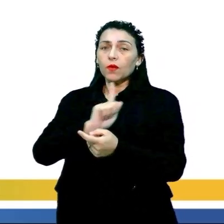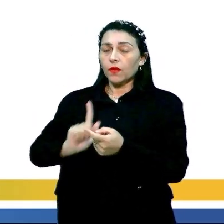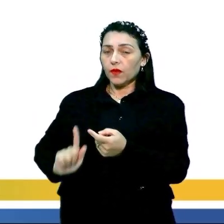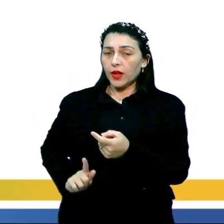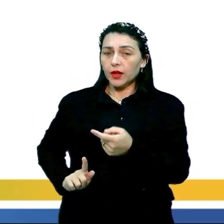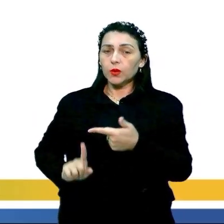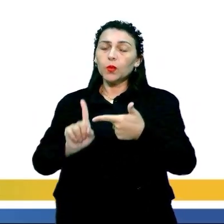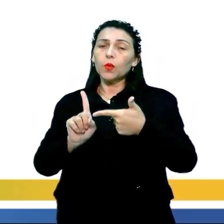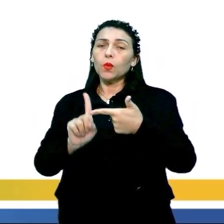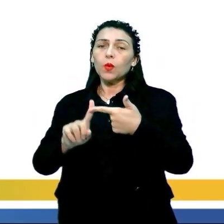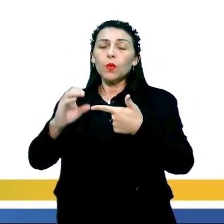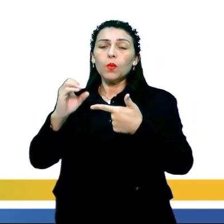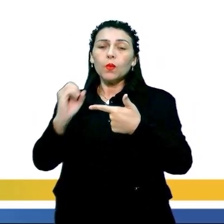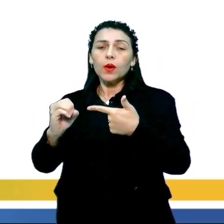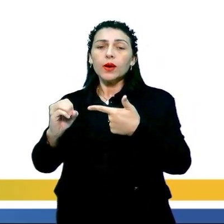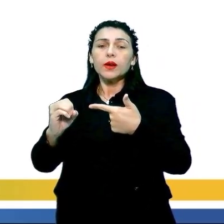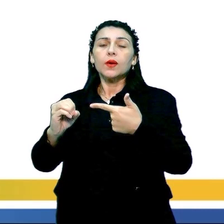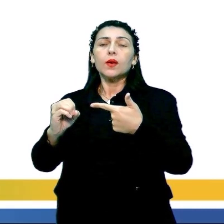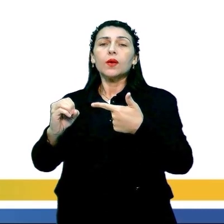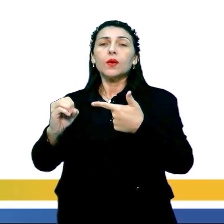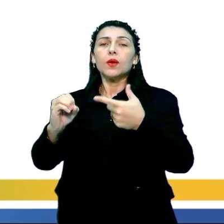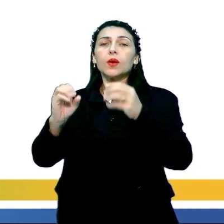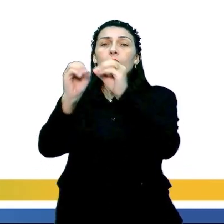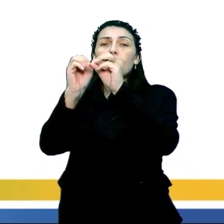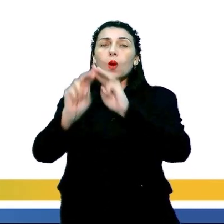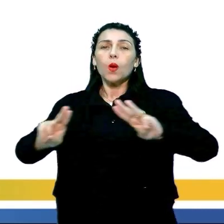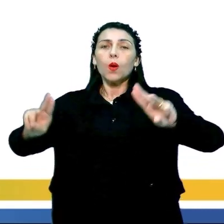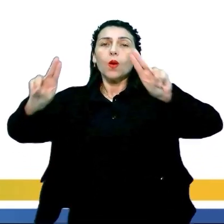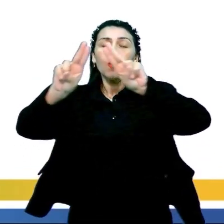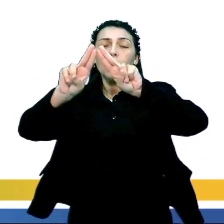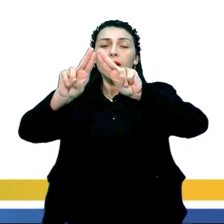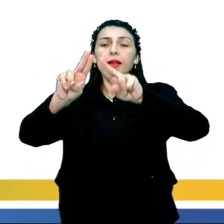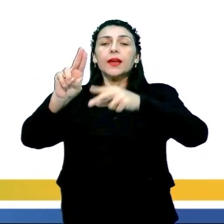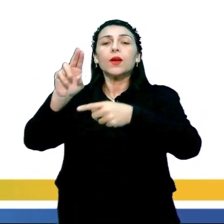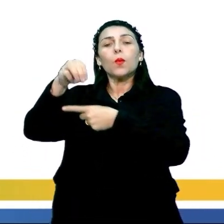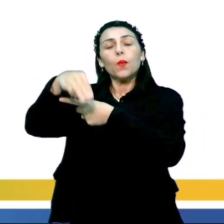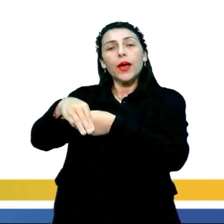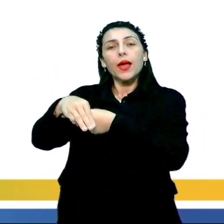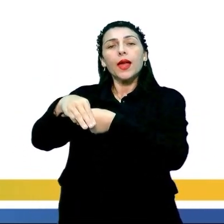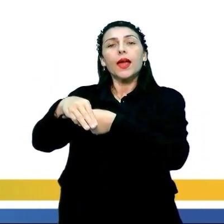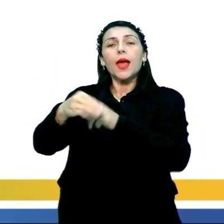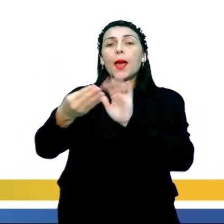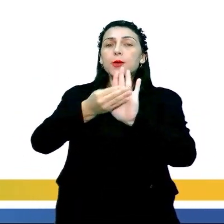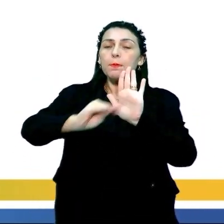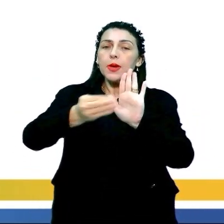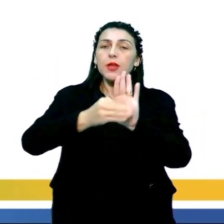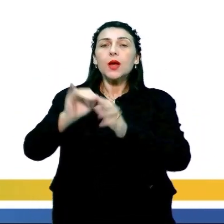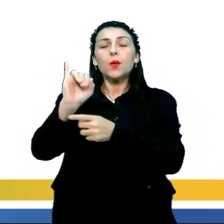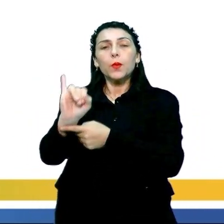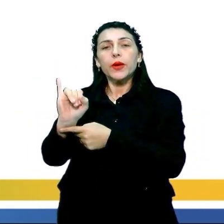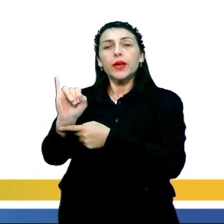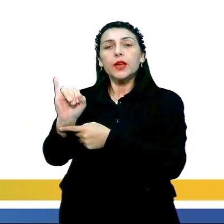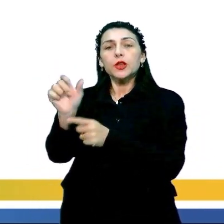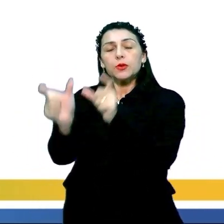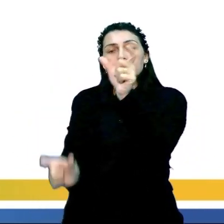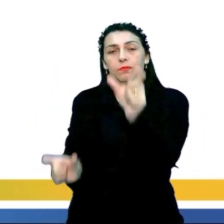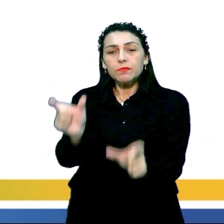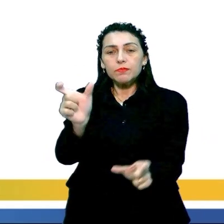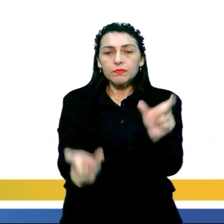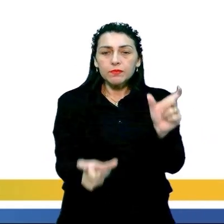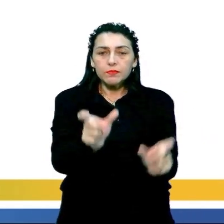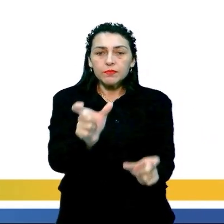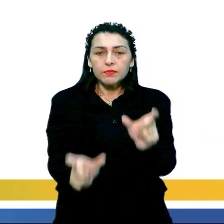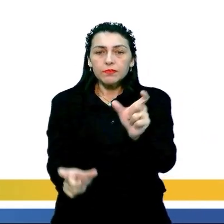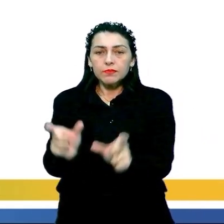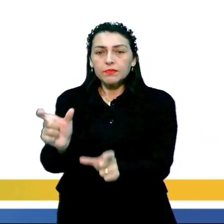de governo, o O é de ONGs, o M é de mídia, o I